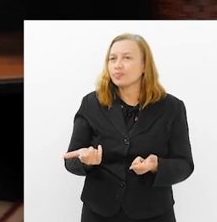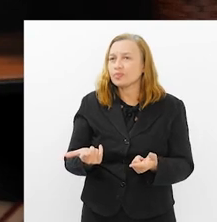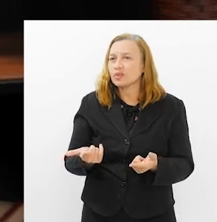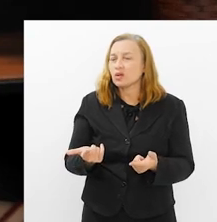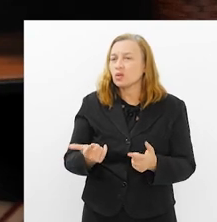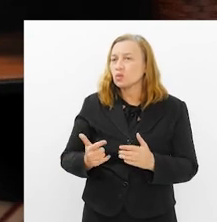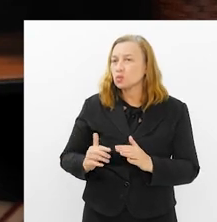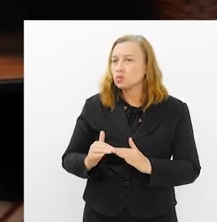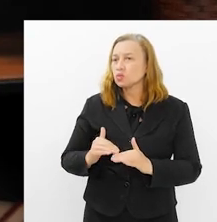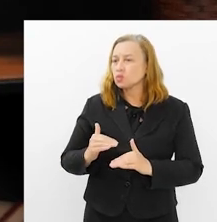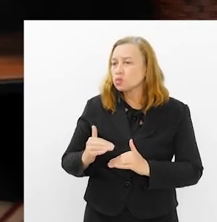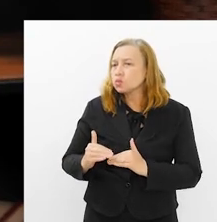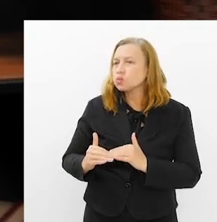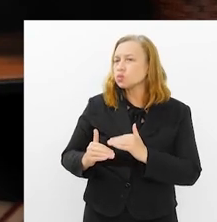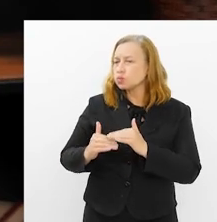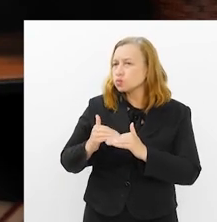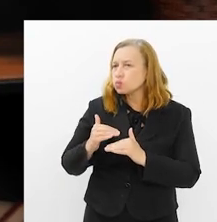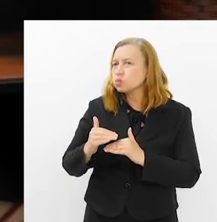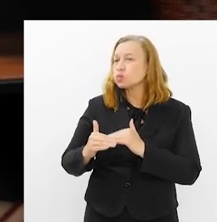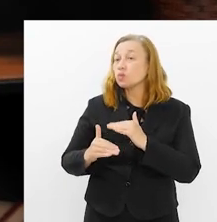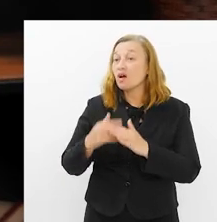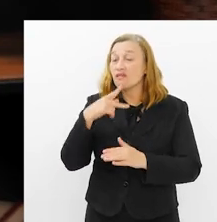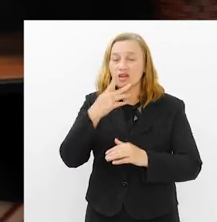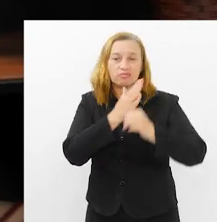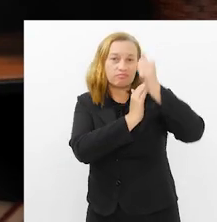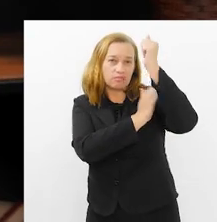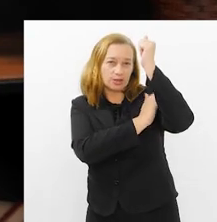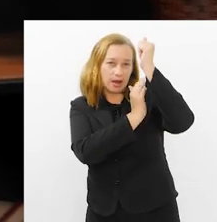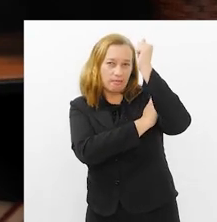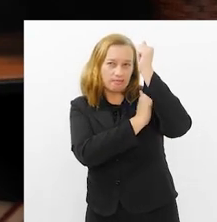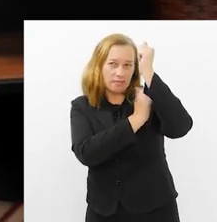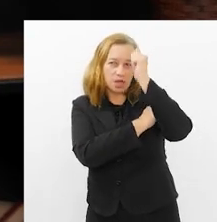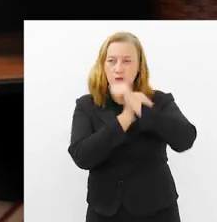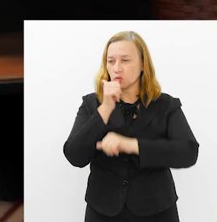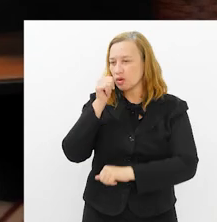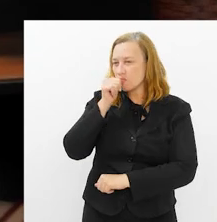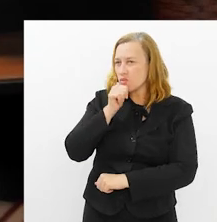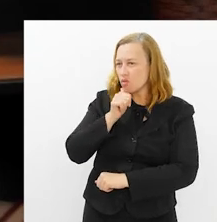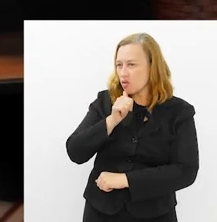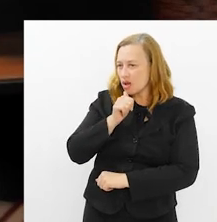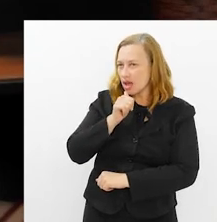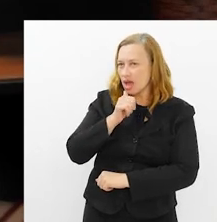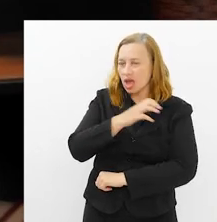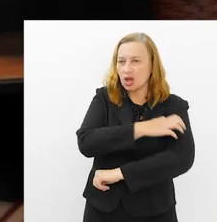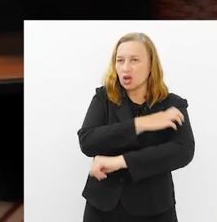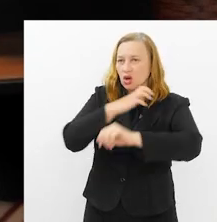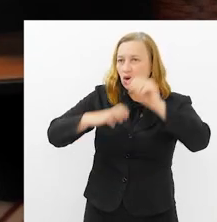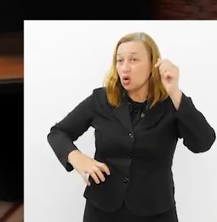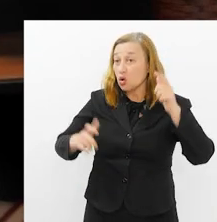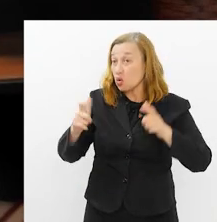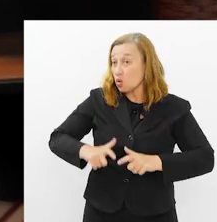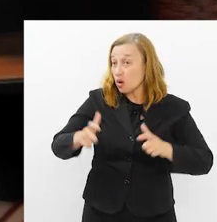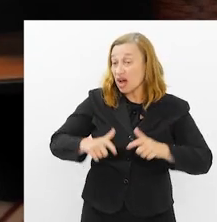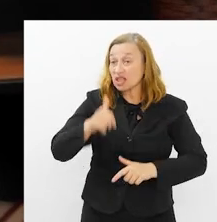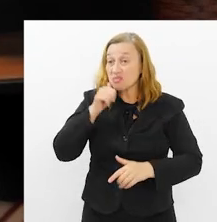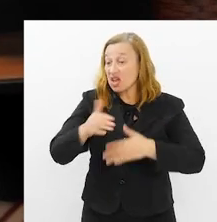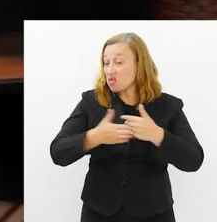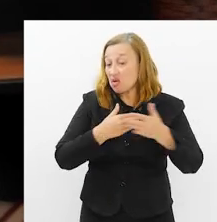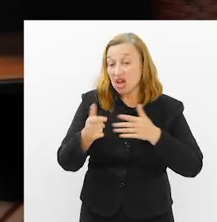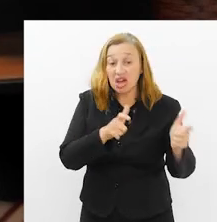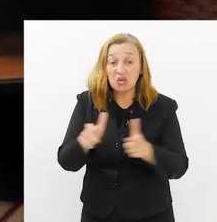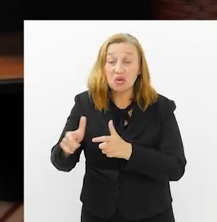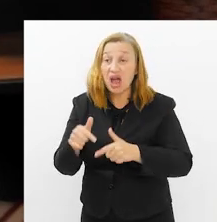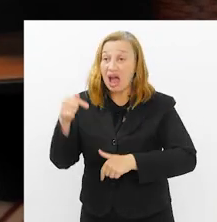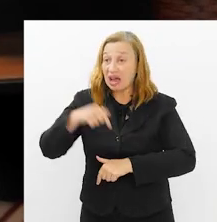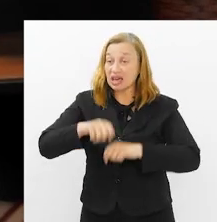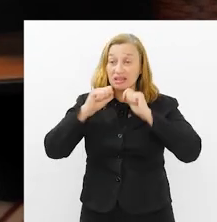vive. É um crescente, né? É um degrau. Falamos de empoderamento, né? Empoderamento feminino, lugar de mulher, é